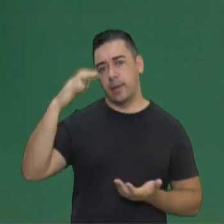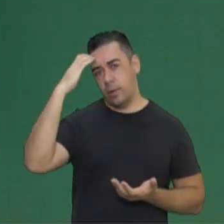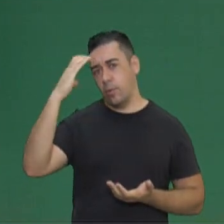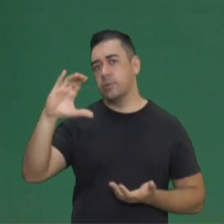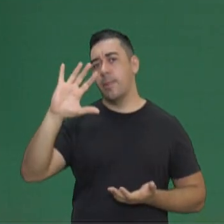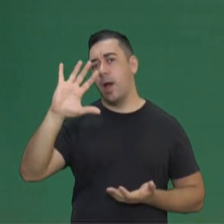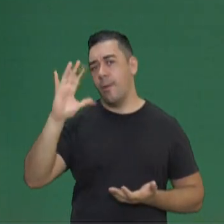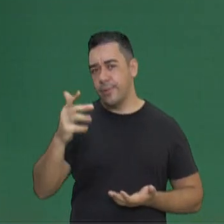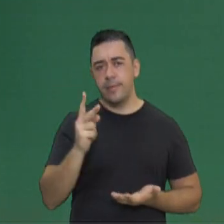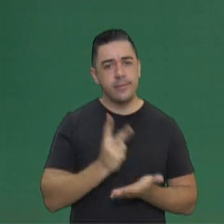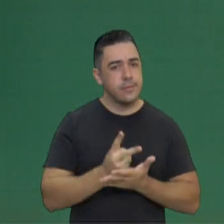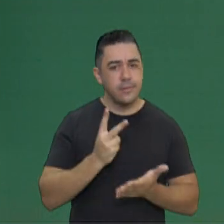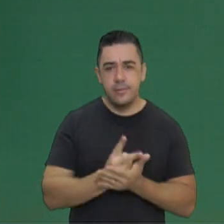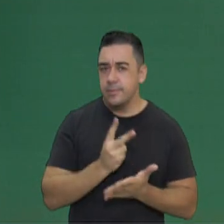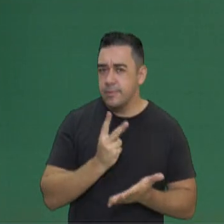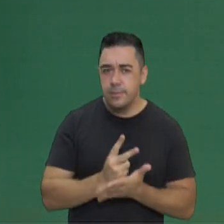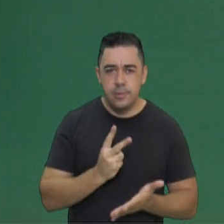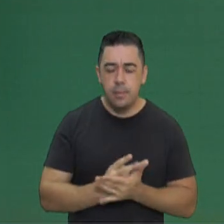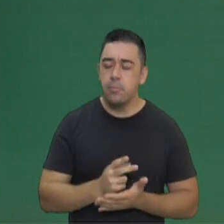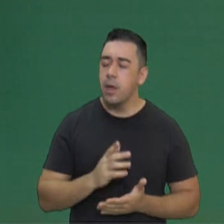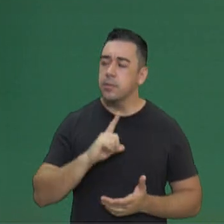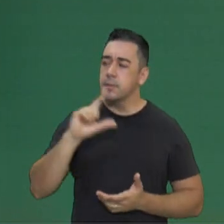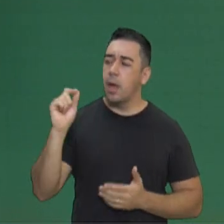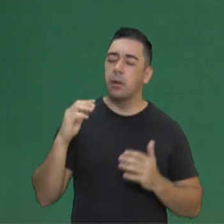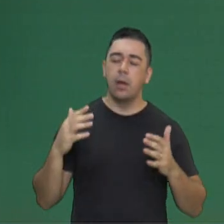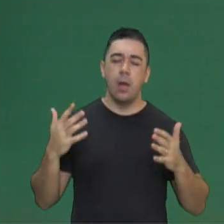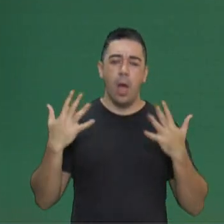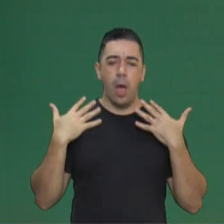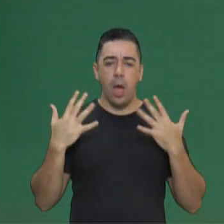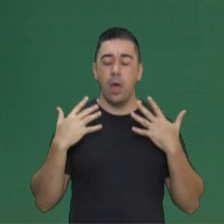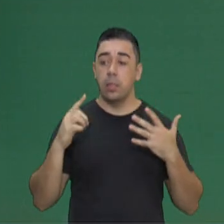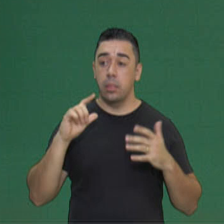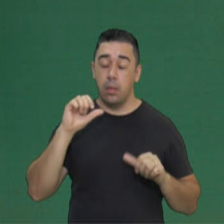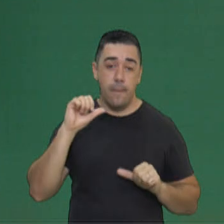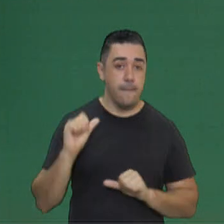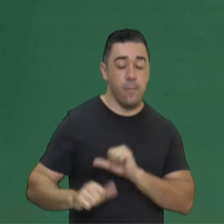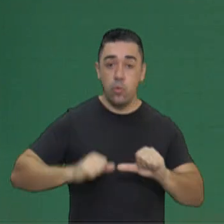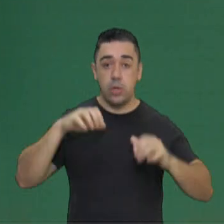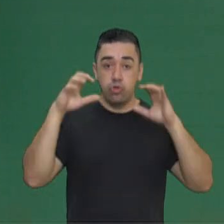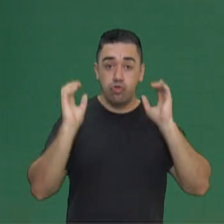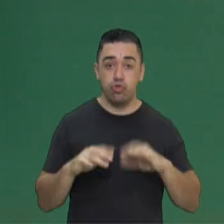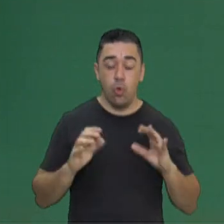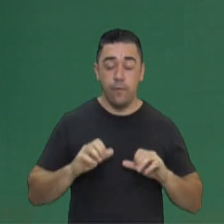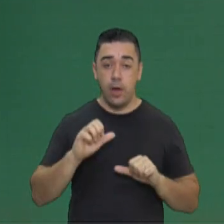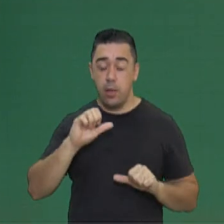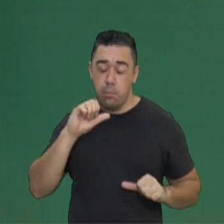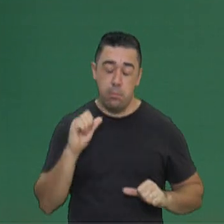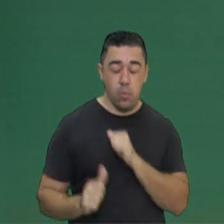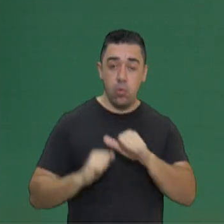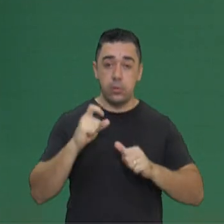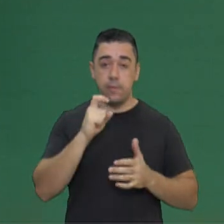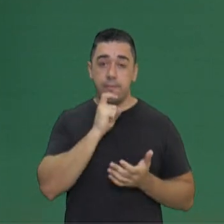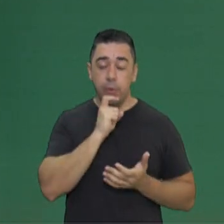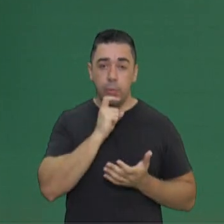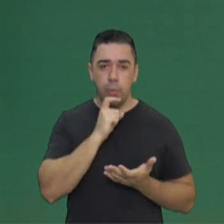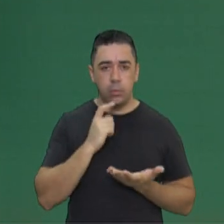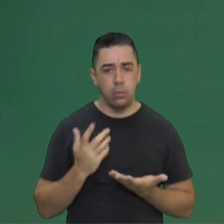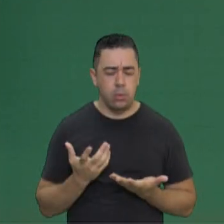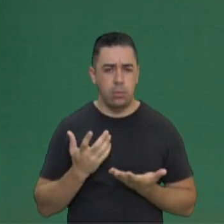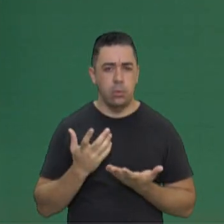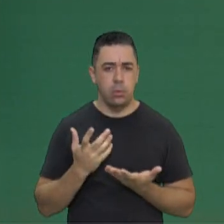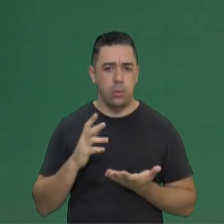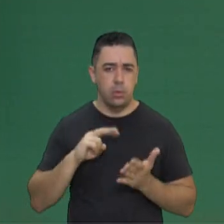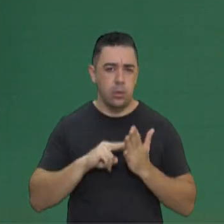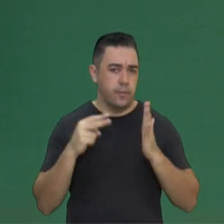comum. Às vezes você sai de casa, está super calor, do nada vem aquela chuva e a temperatura cai. Ou